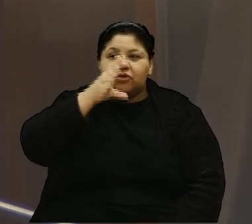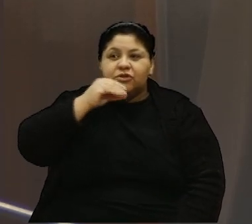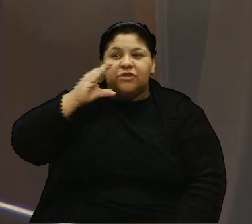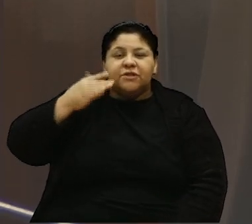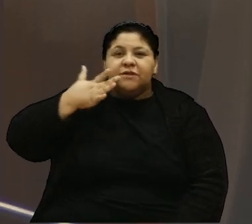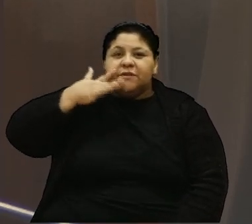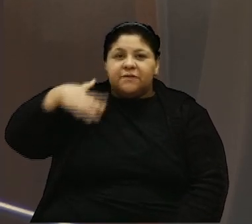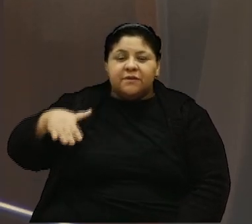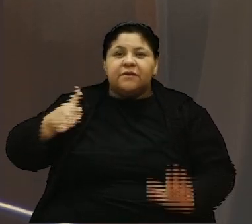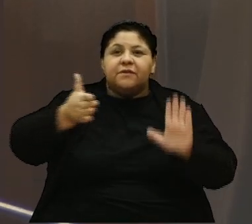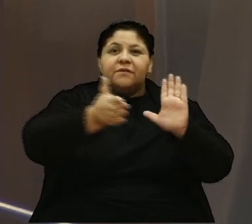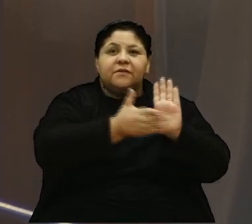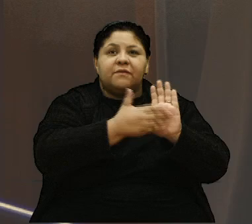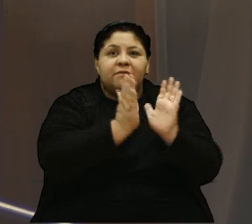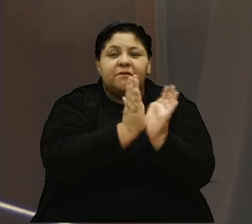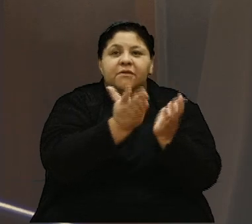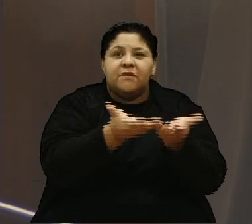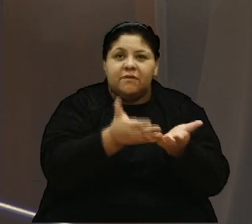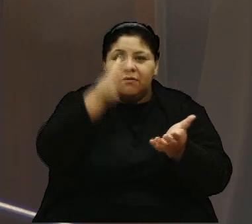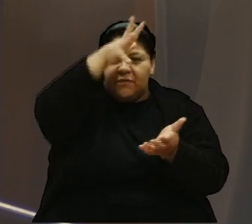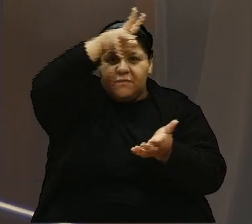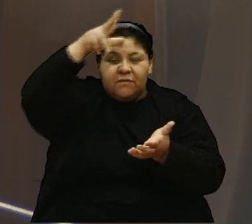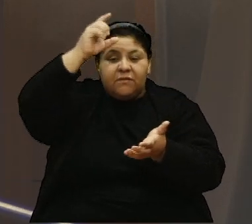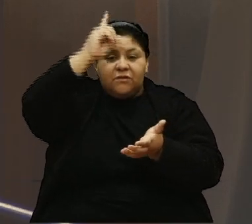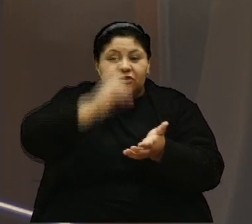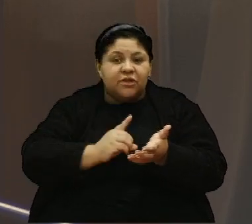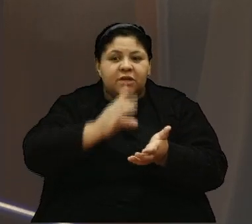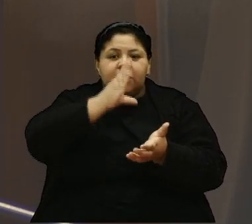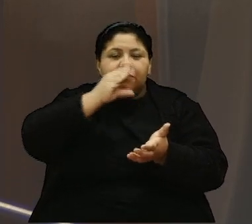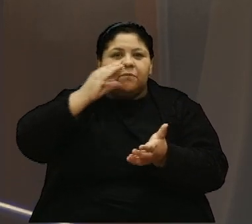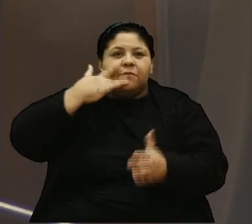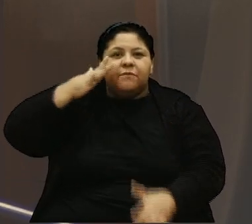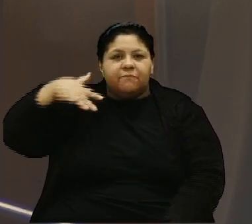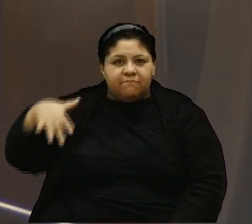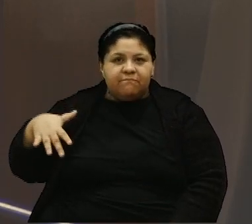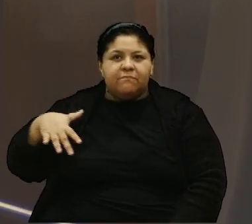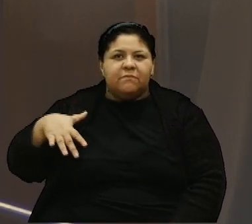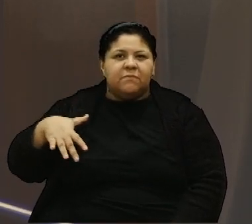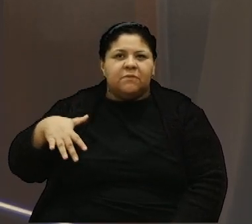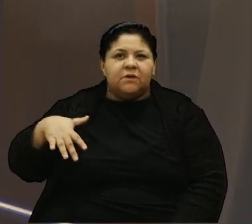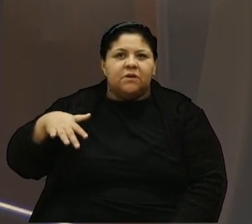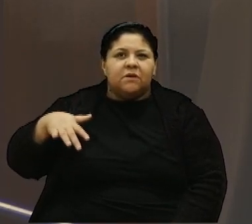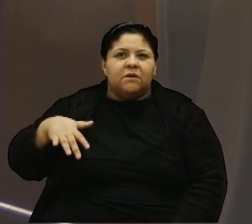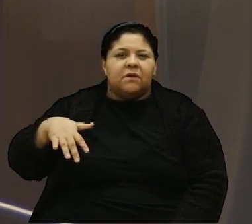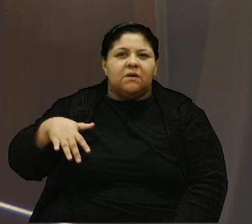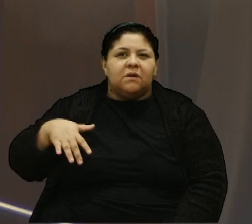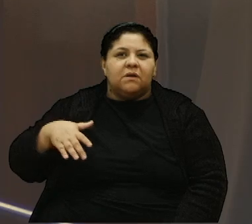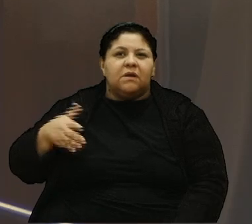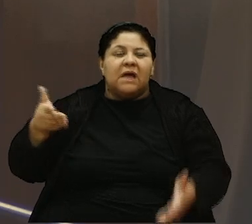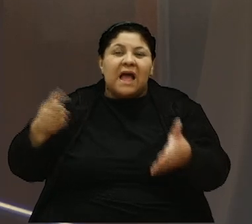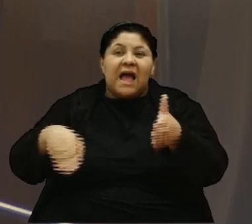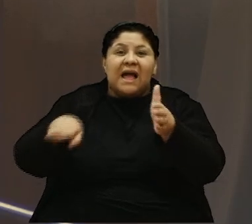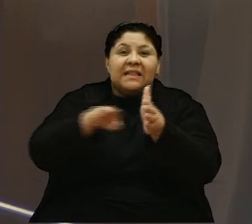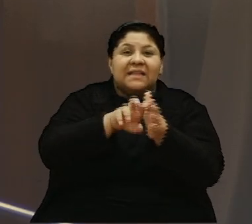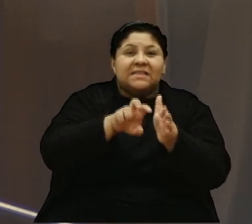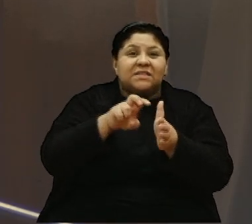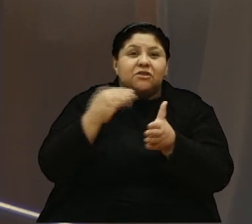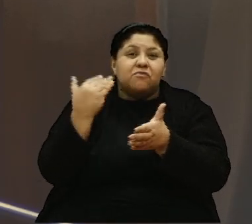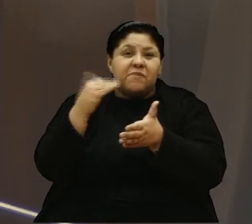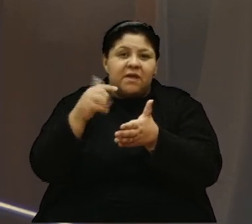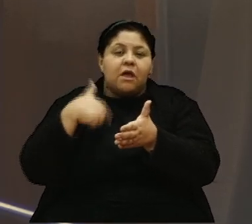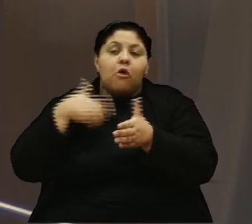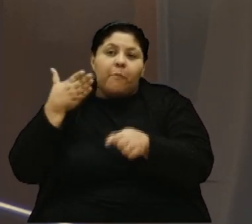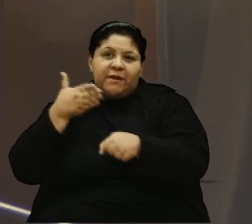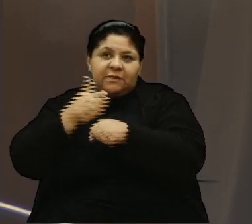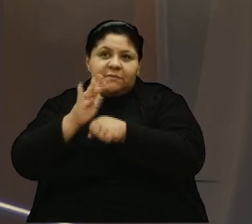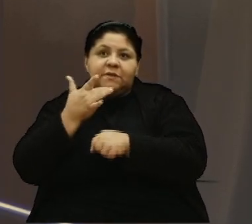adolescentes, proposto pelo Conselho Municipal dos Direitos da Criança e do Adolescente. Da manhã, está acontecendo de manhã até às 5h30 da tarde. Eu vou participar da parte da